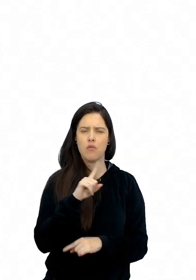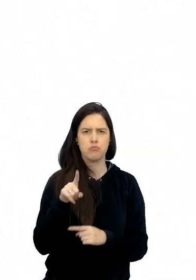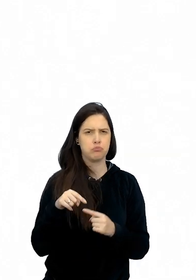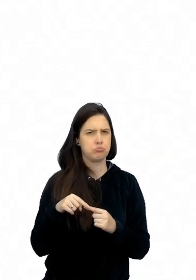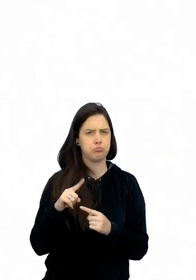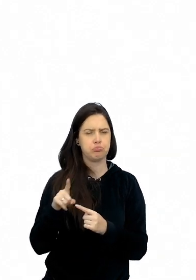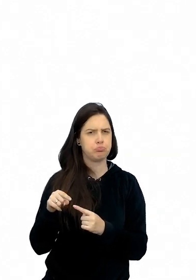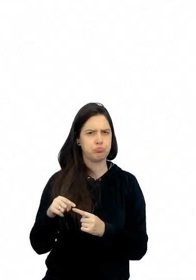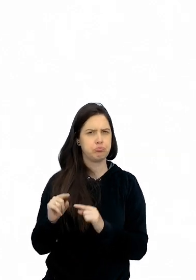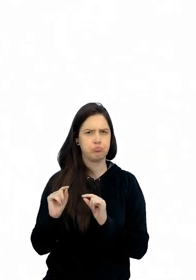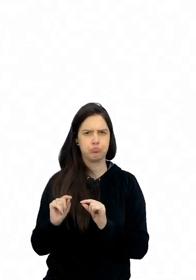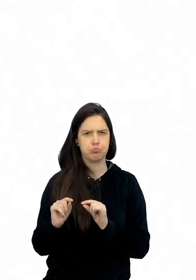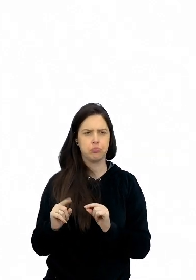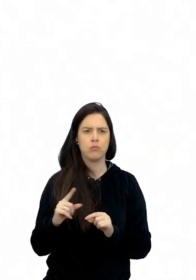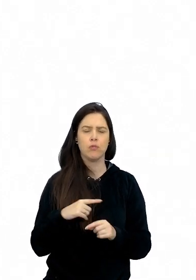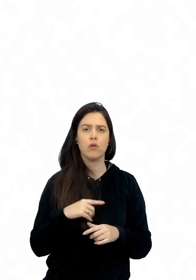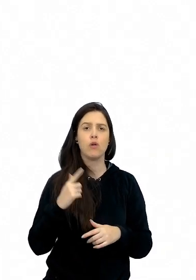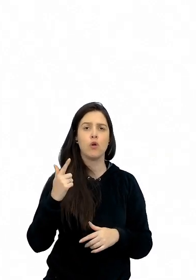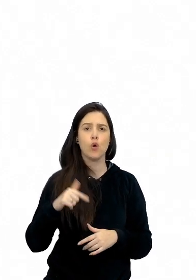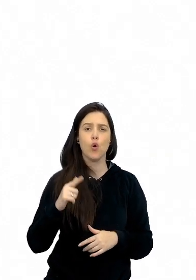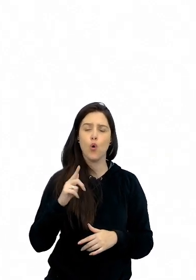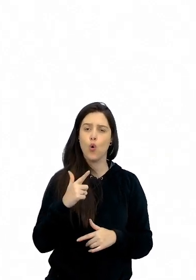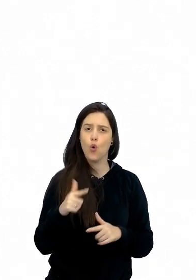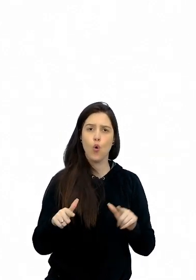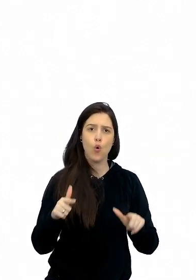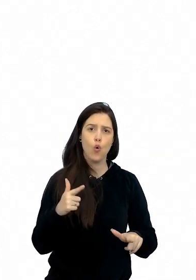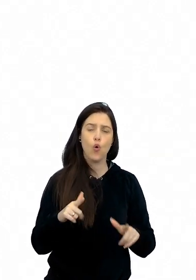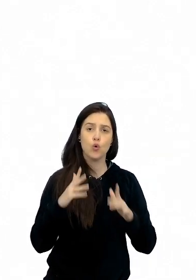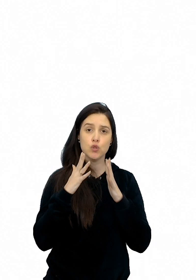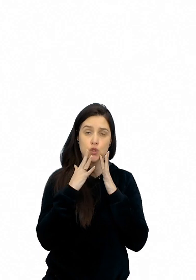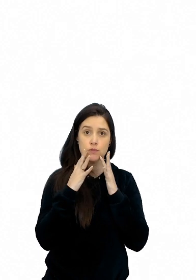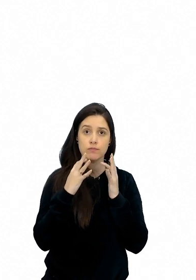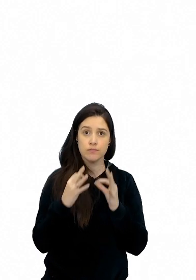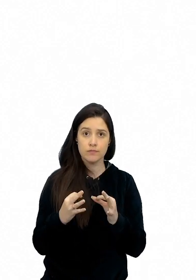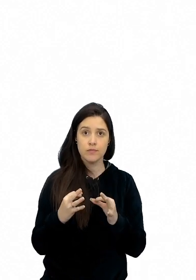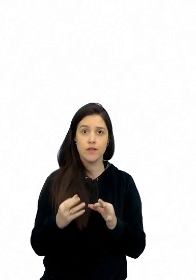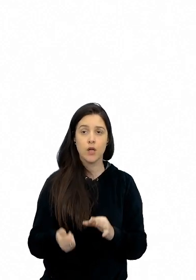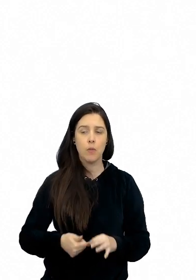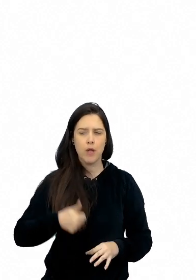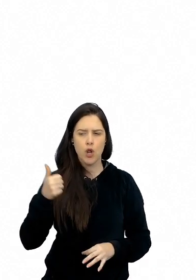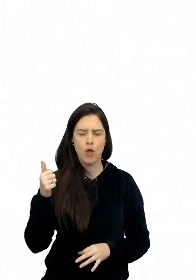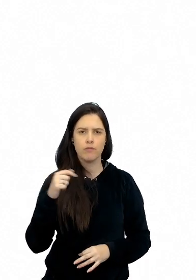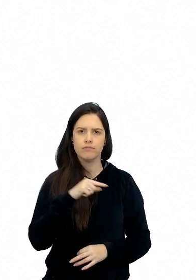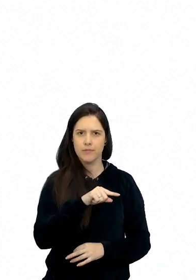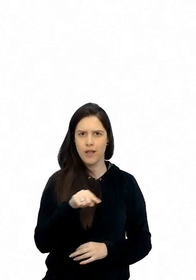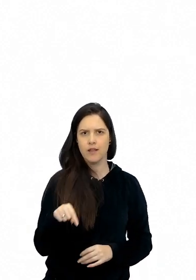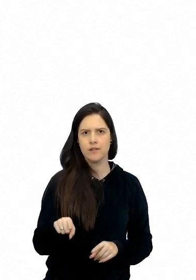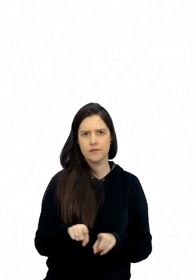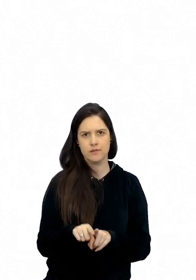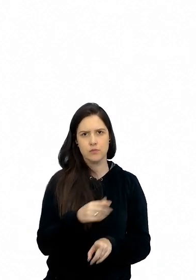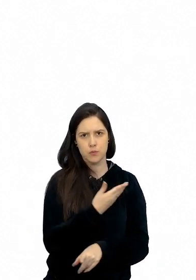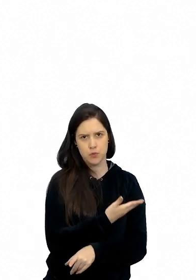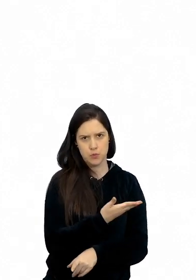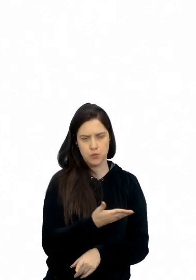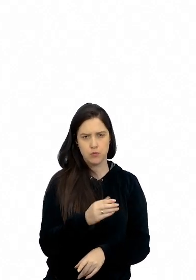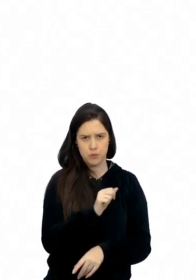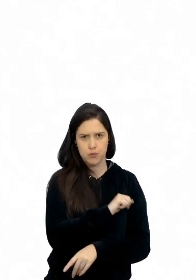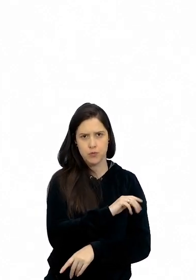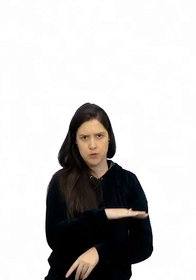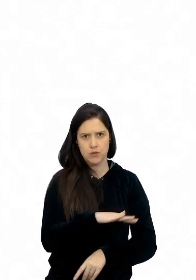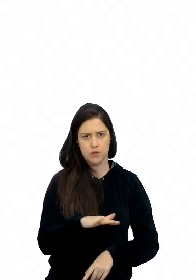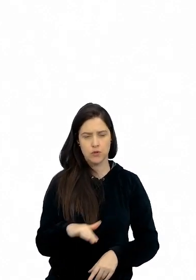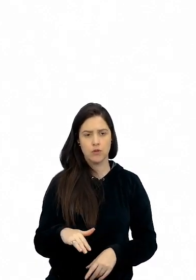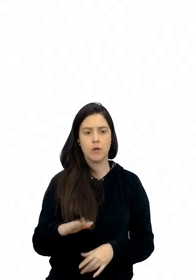né? Então, tudo isso aí são pontos de atenção para a gente mostrando para eles. Quando eu estou falando